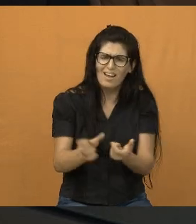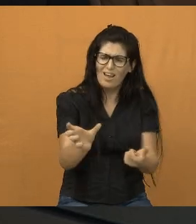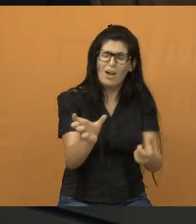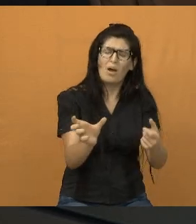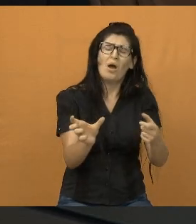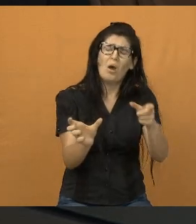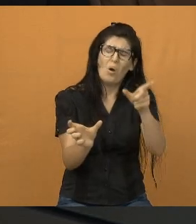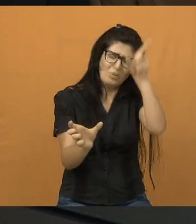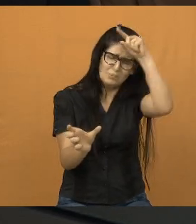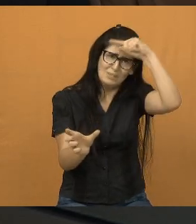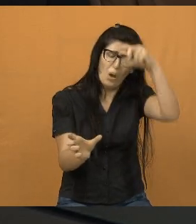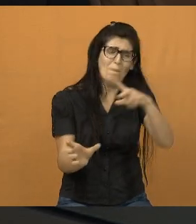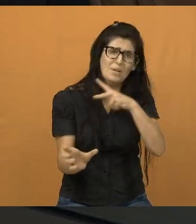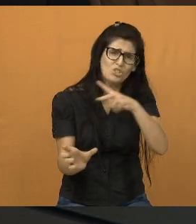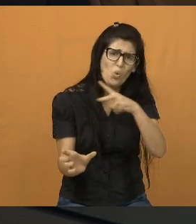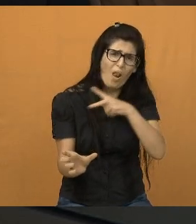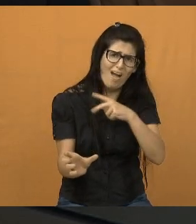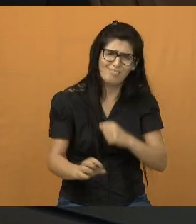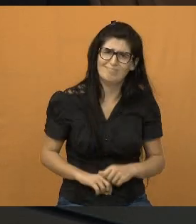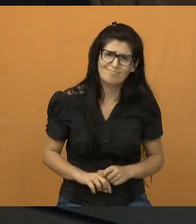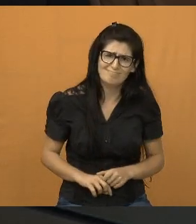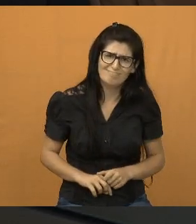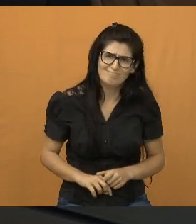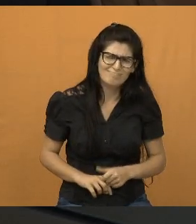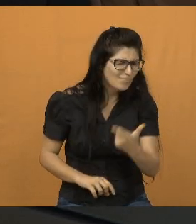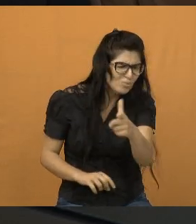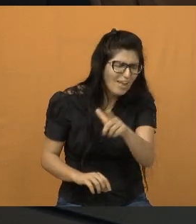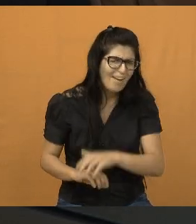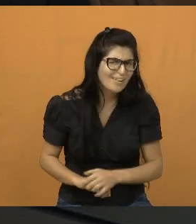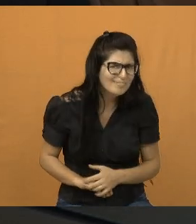pegar remédio na rede, que se eu tenho o direito de pegar, é